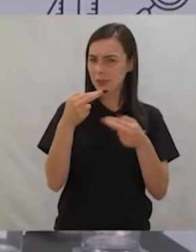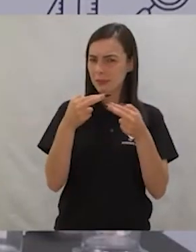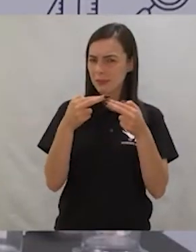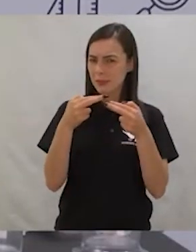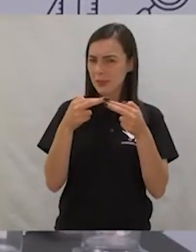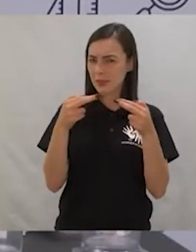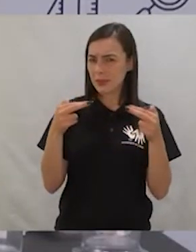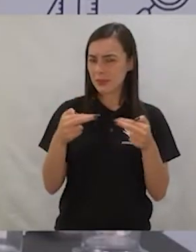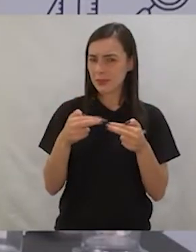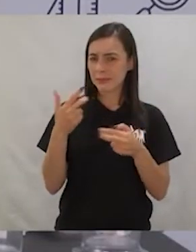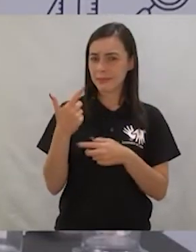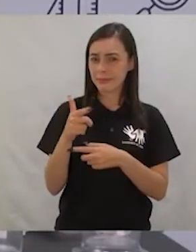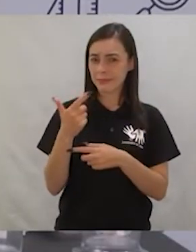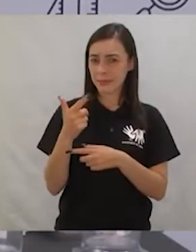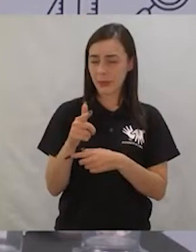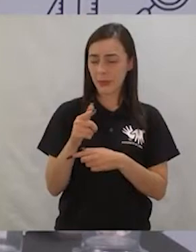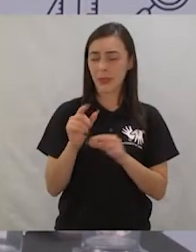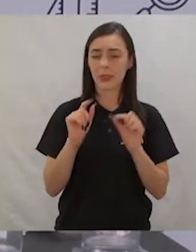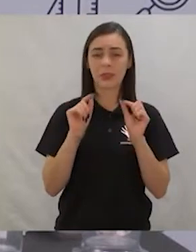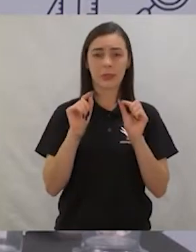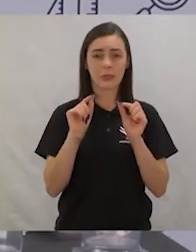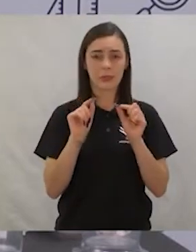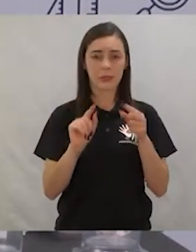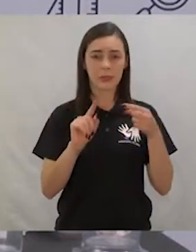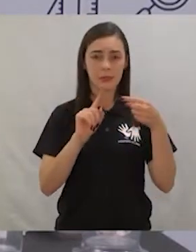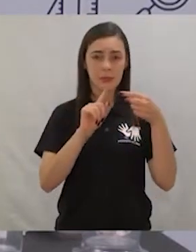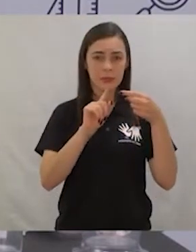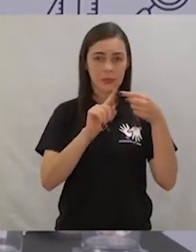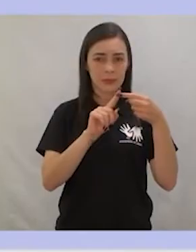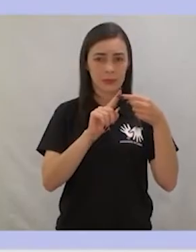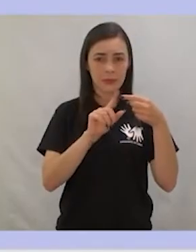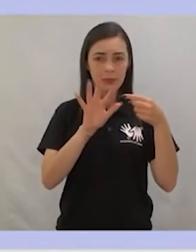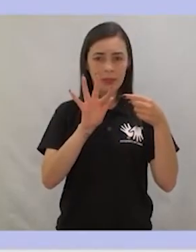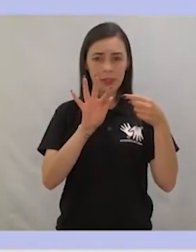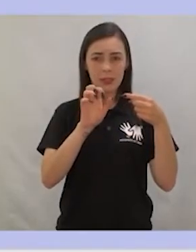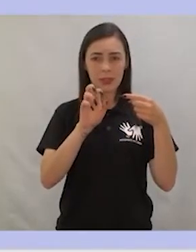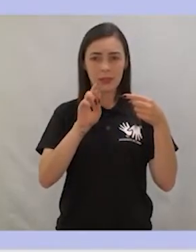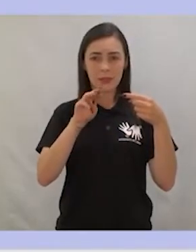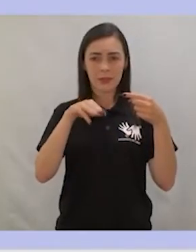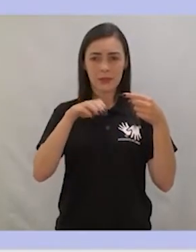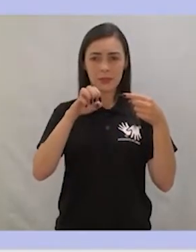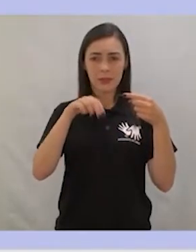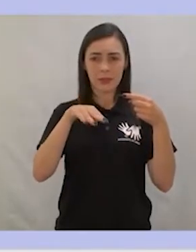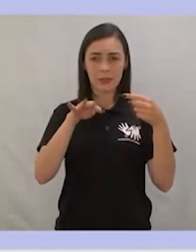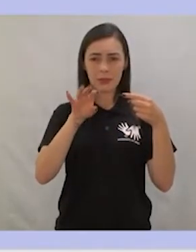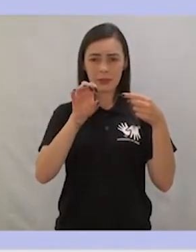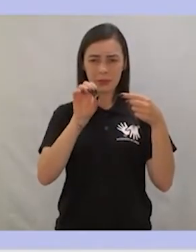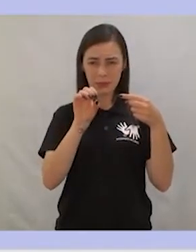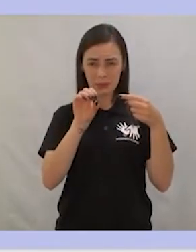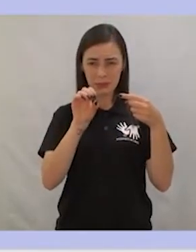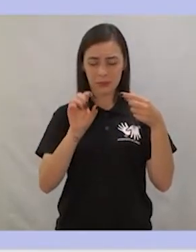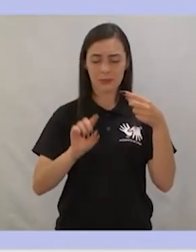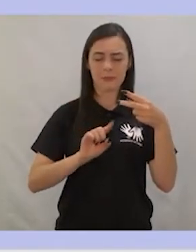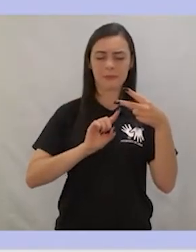que não rima, não pode rimar com o momento, seria fermento?